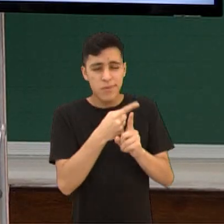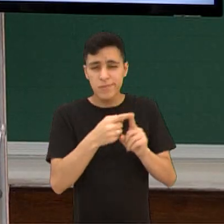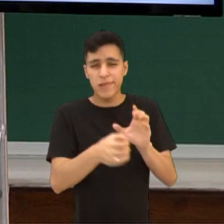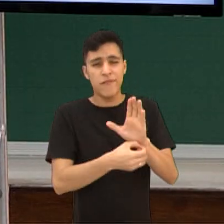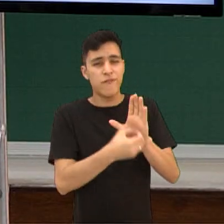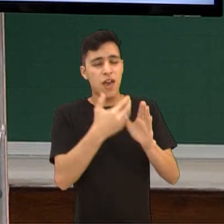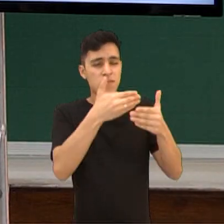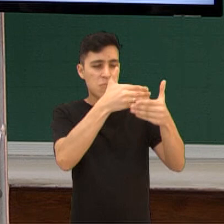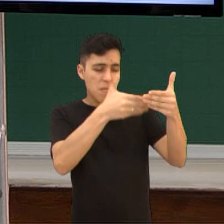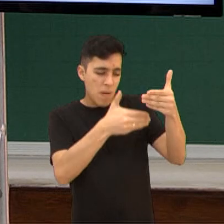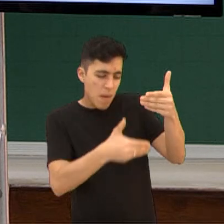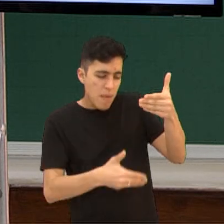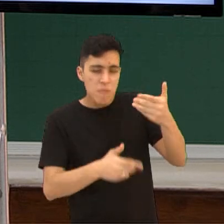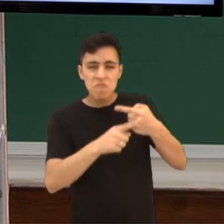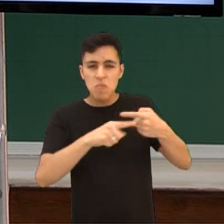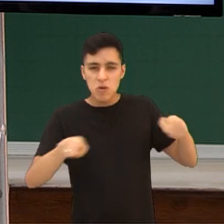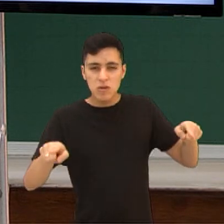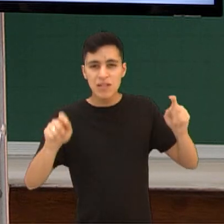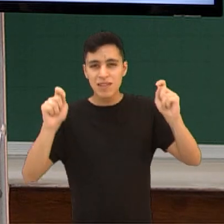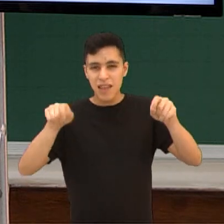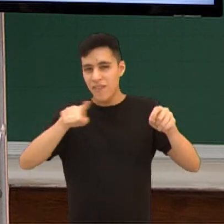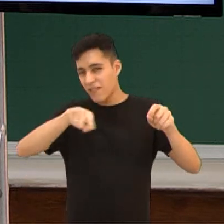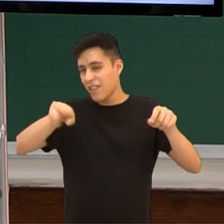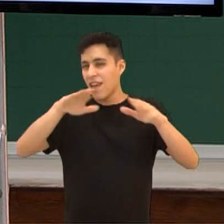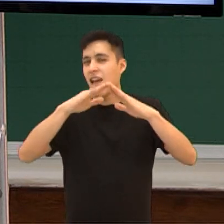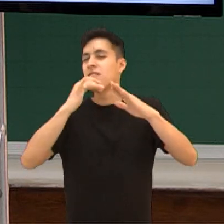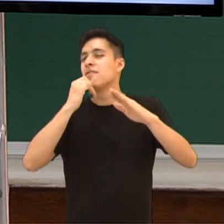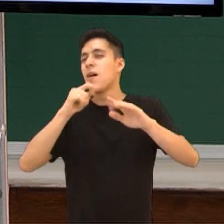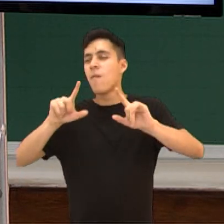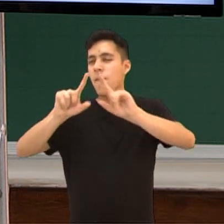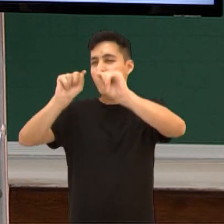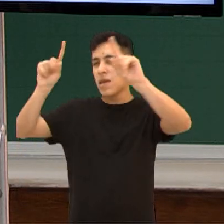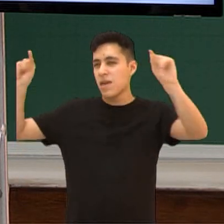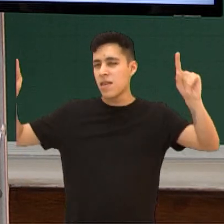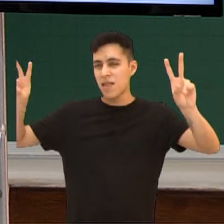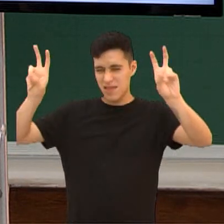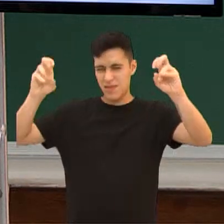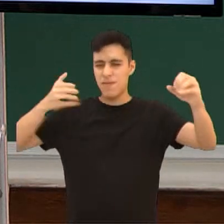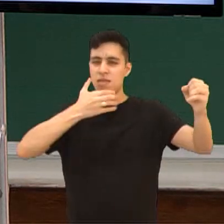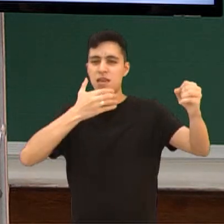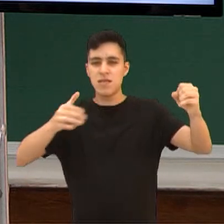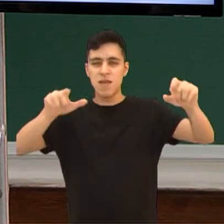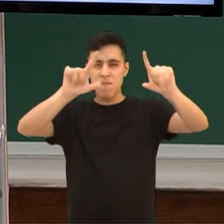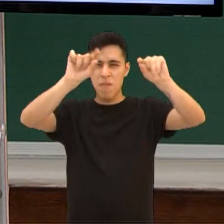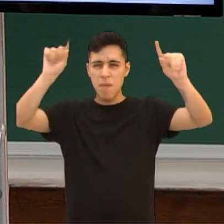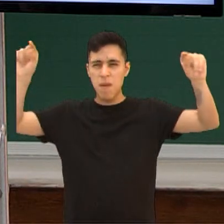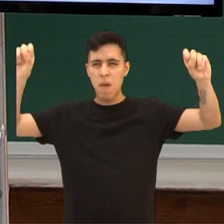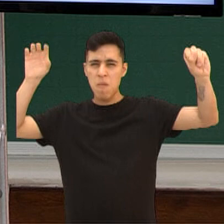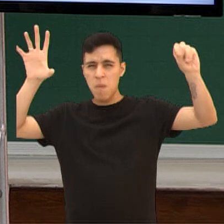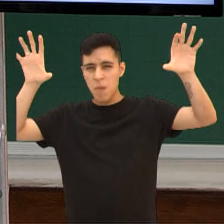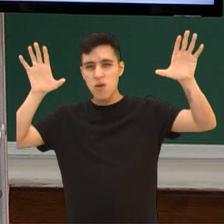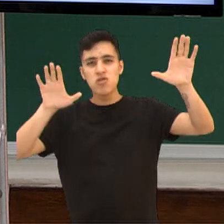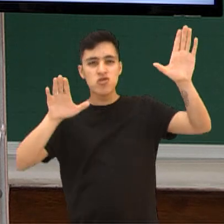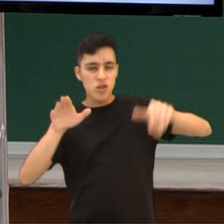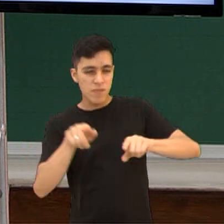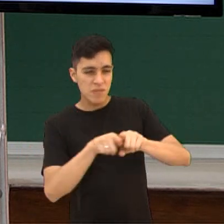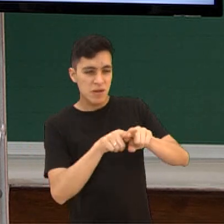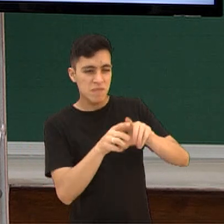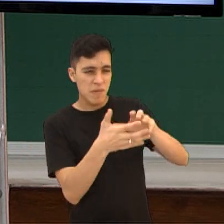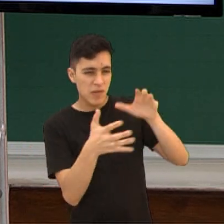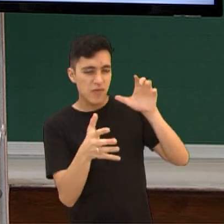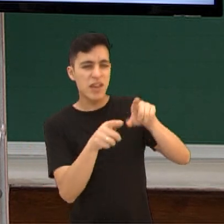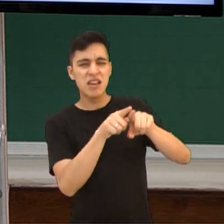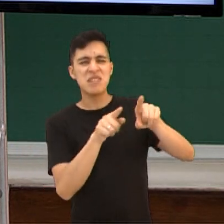noite, coloca aquelas luzinhas de Natal, pendura no quarto, chama o irmão mais velho,